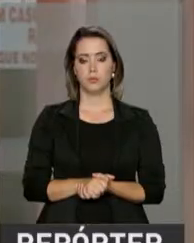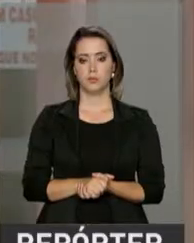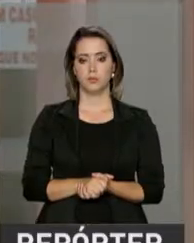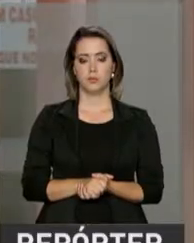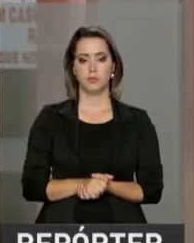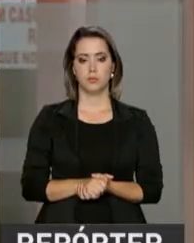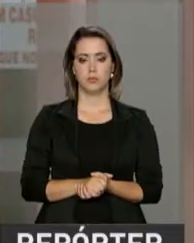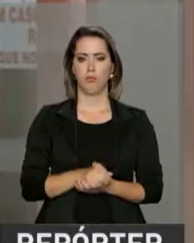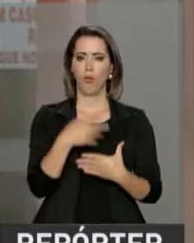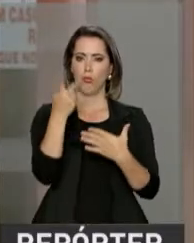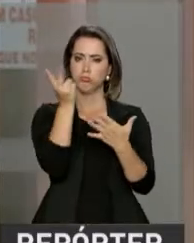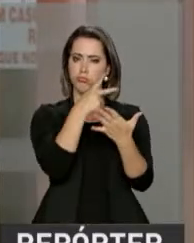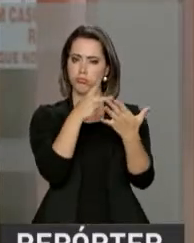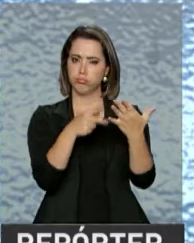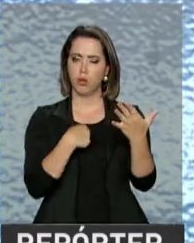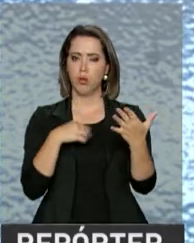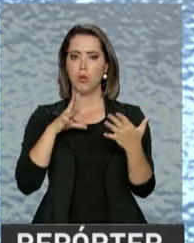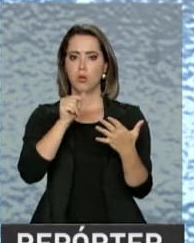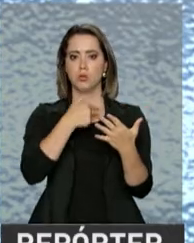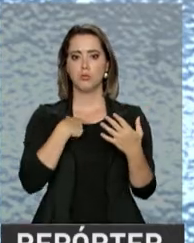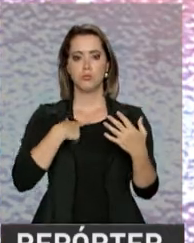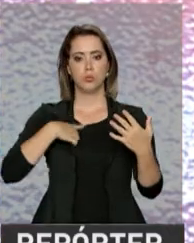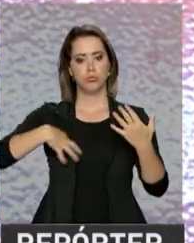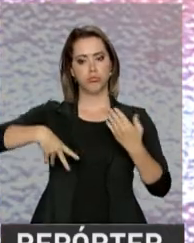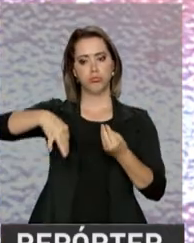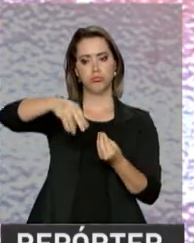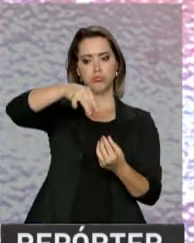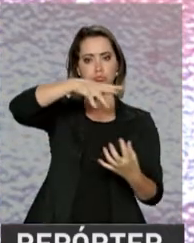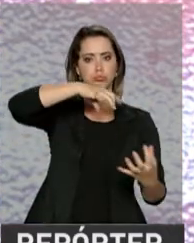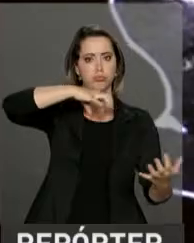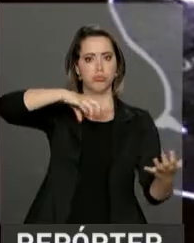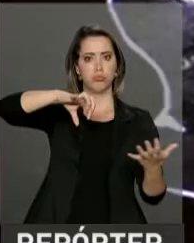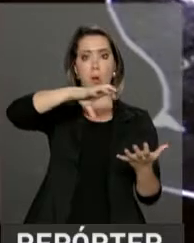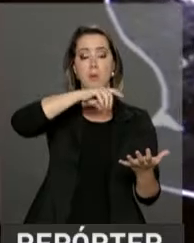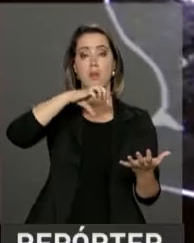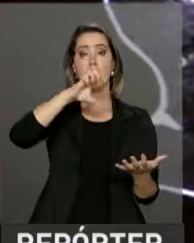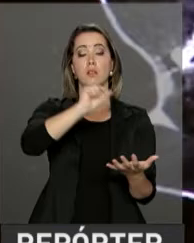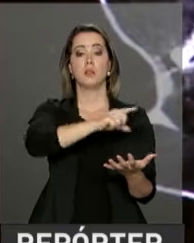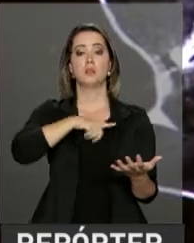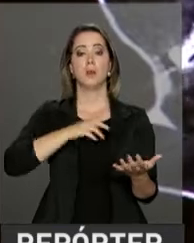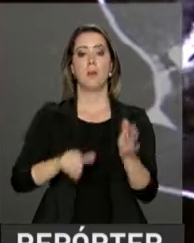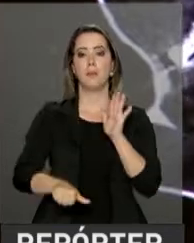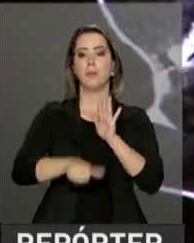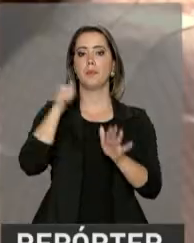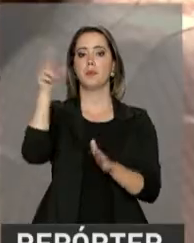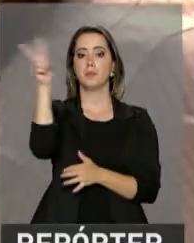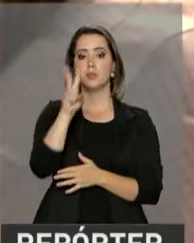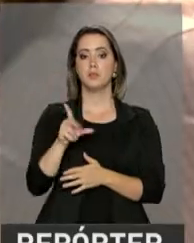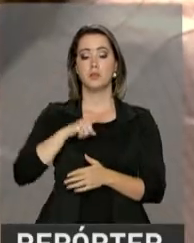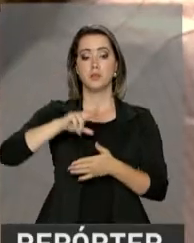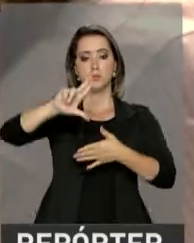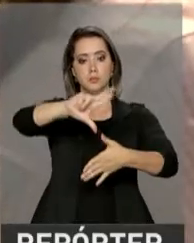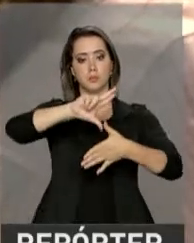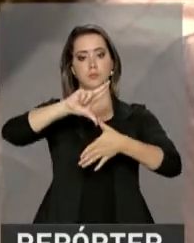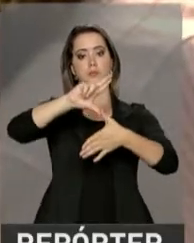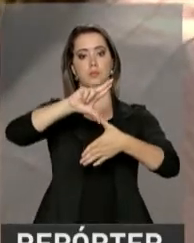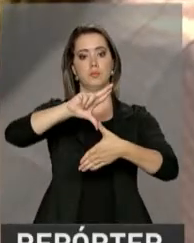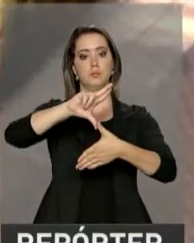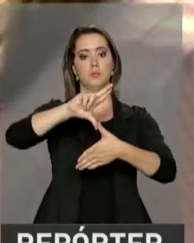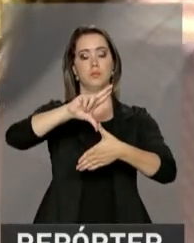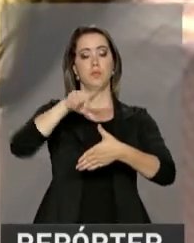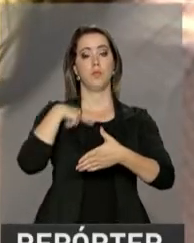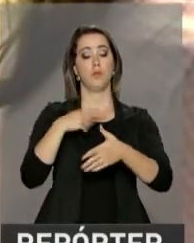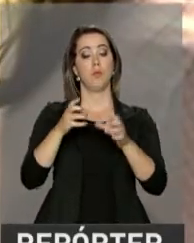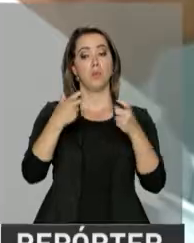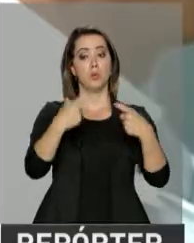pedras foram submetidas à ação de raios gama uma tecnologia empregada de forma pioneira na américa latina pelo centro de tecnologia